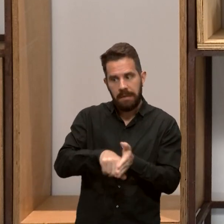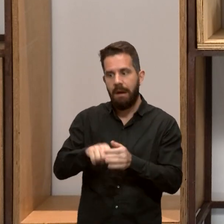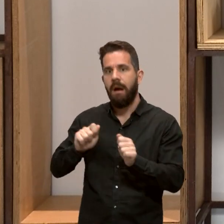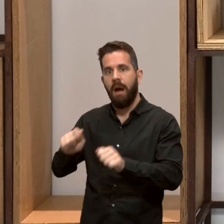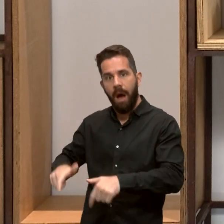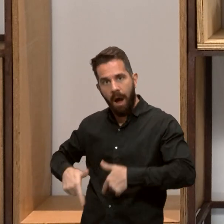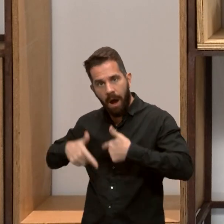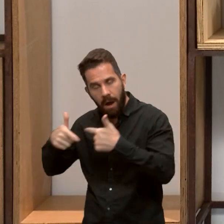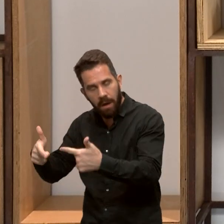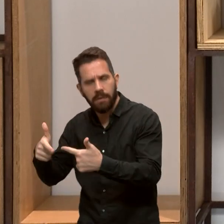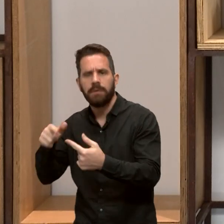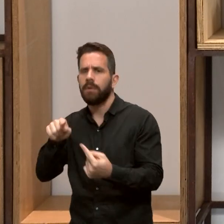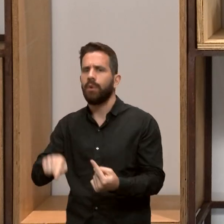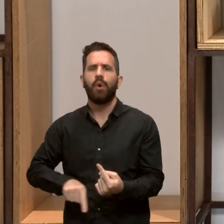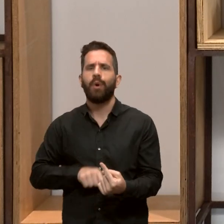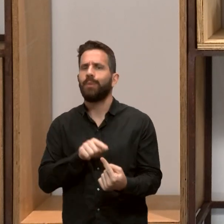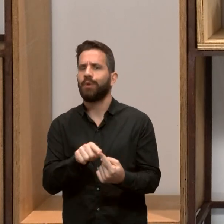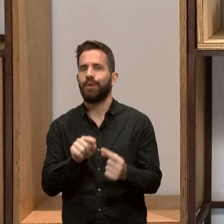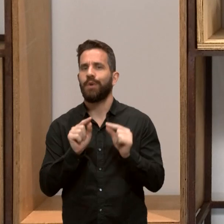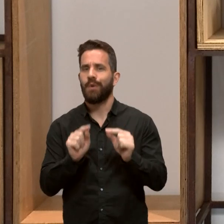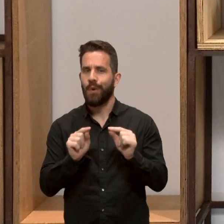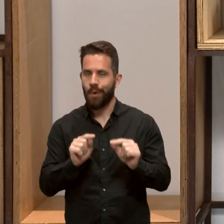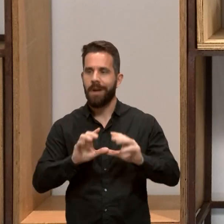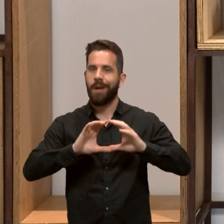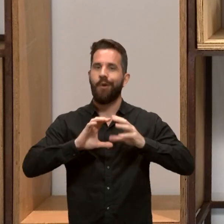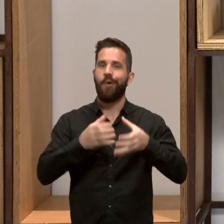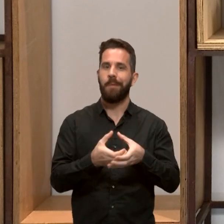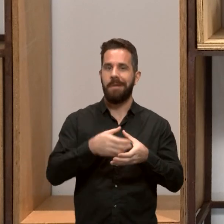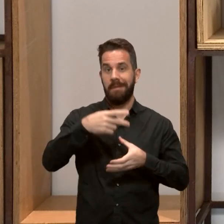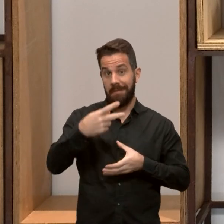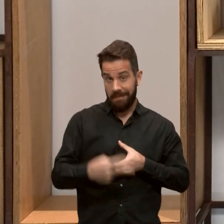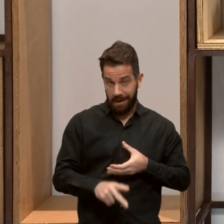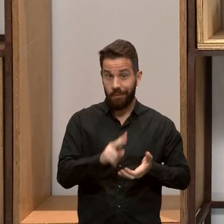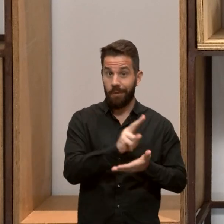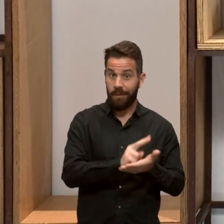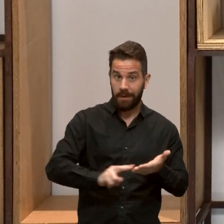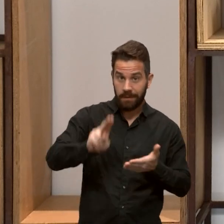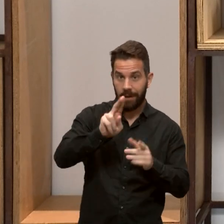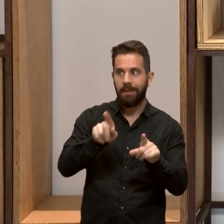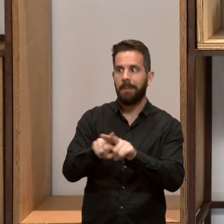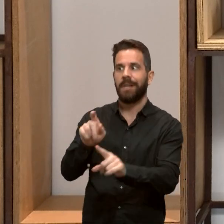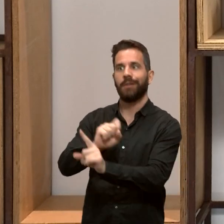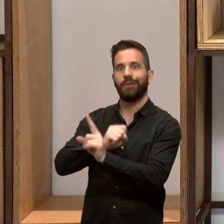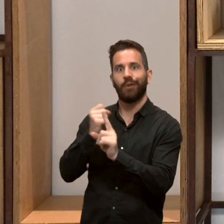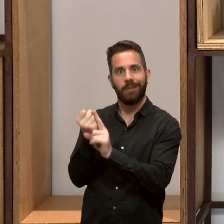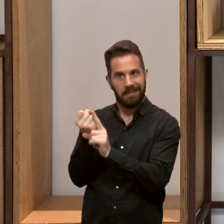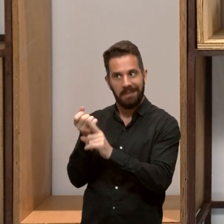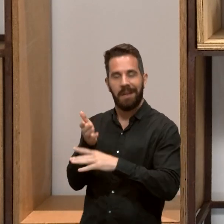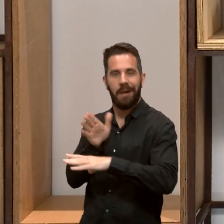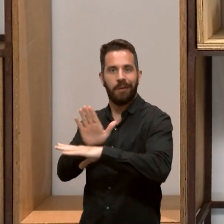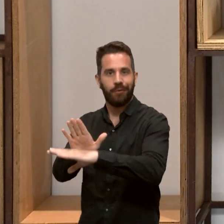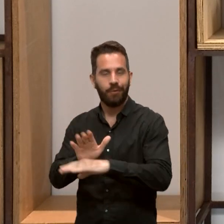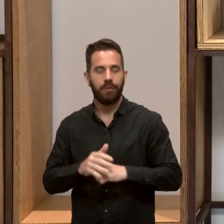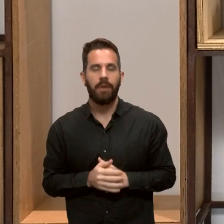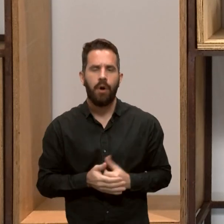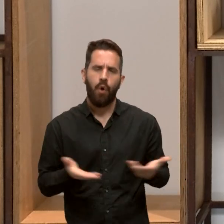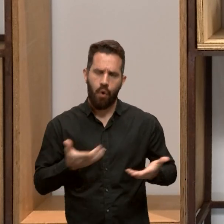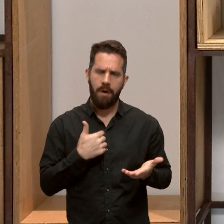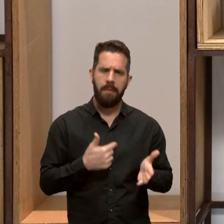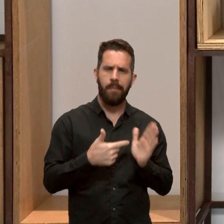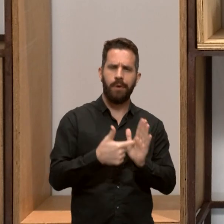ações voltadas para o bem-estar da comunidade acadêmica e da sociedade em geral. Hoje vamos mostrar